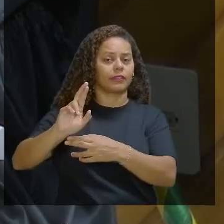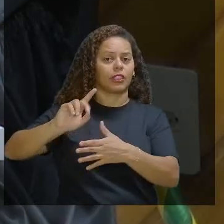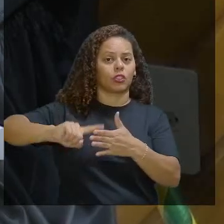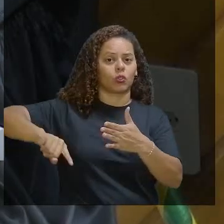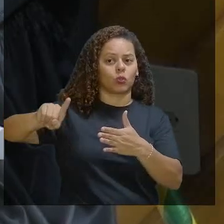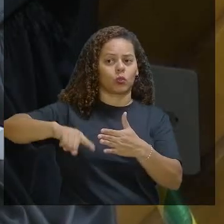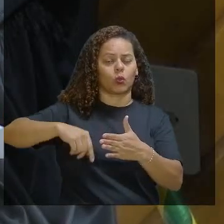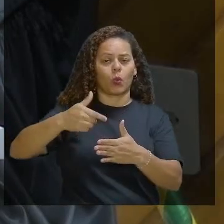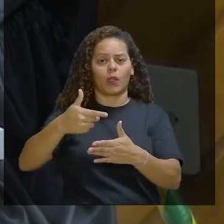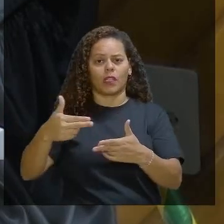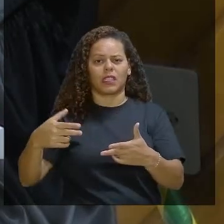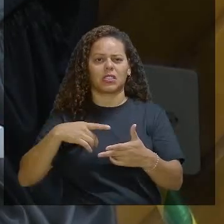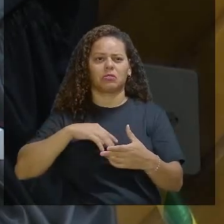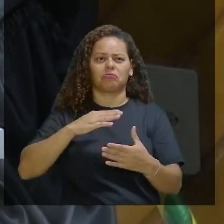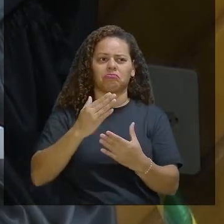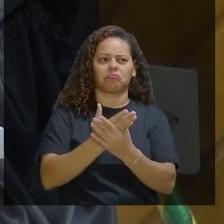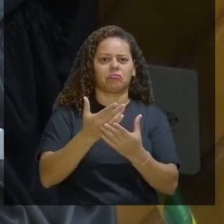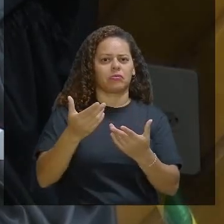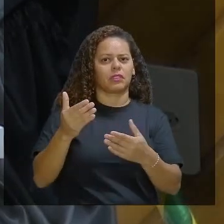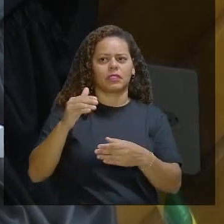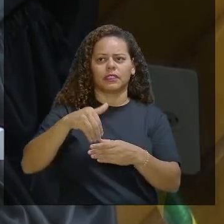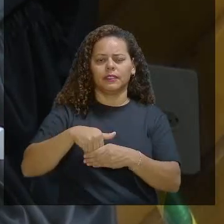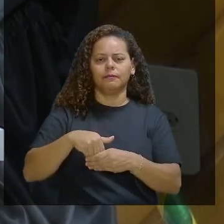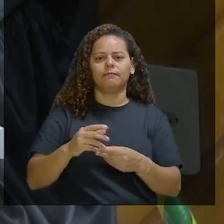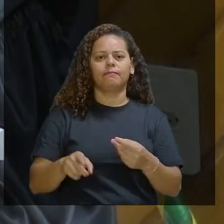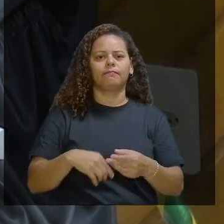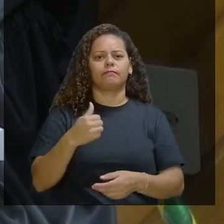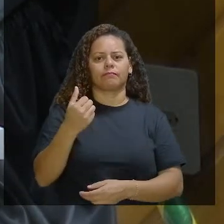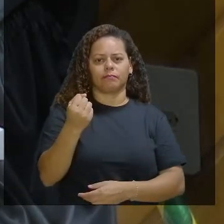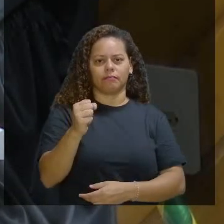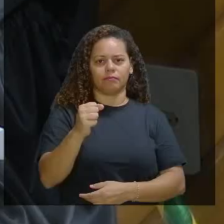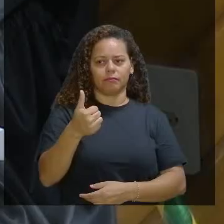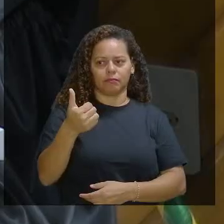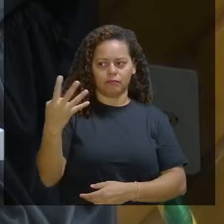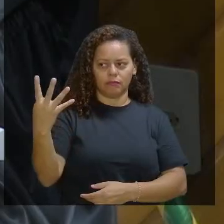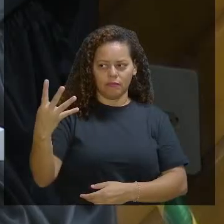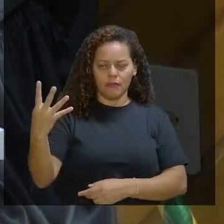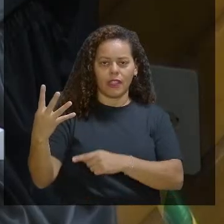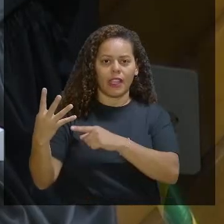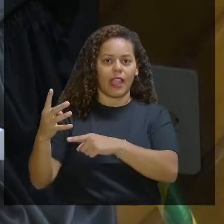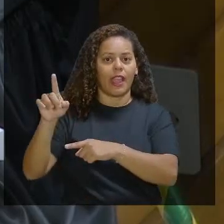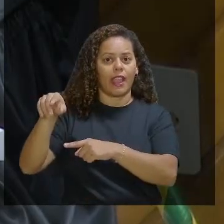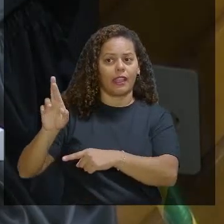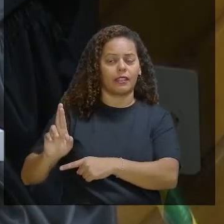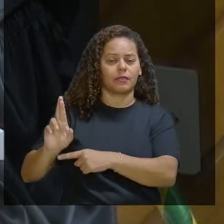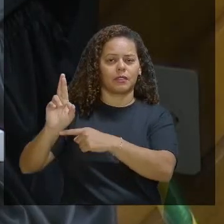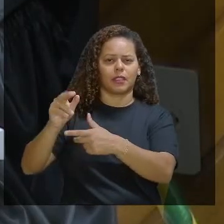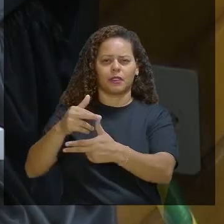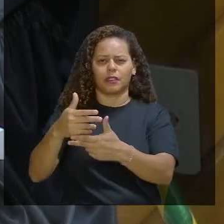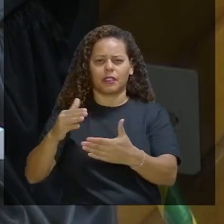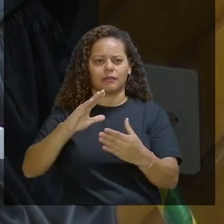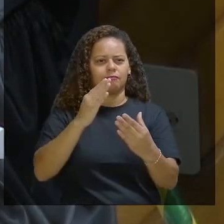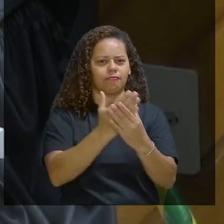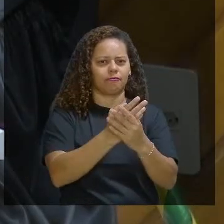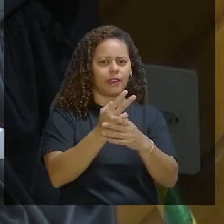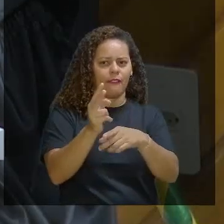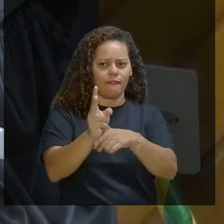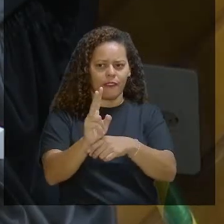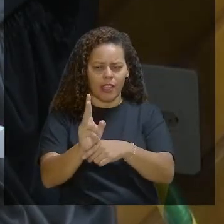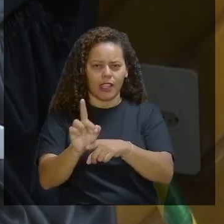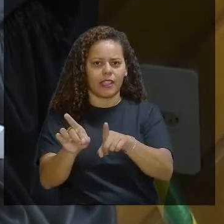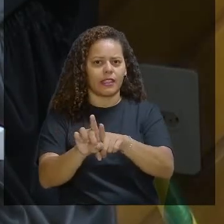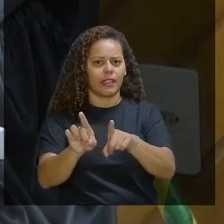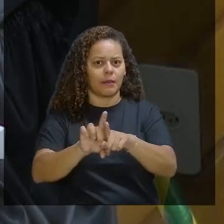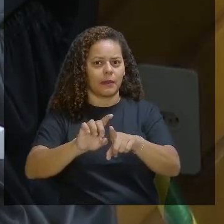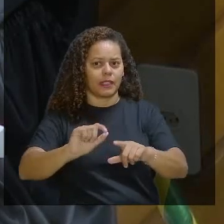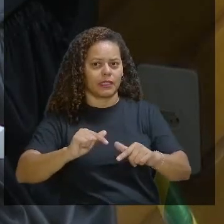processos relativos às eleições. E 8, a 14ª zona eleitoral será responsável pelos processos de execução fiscal e pelas